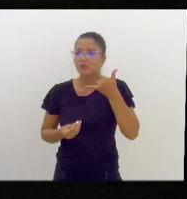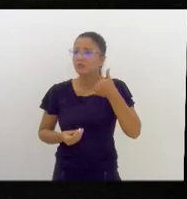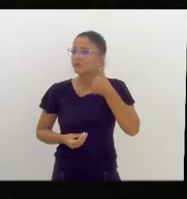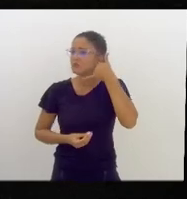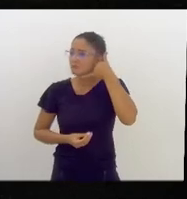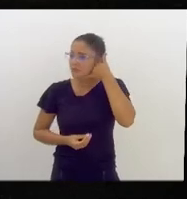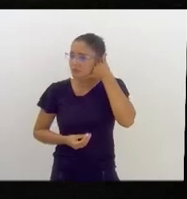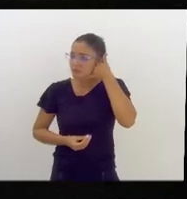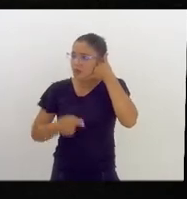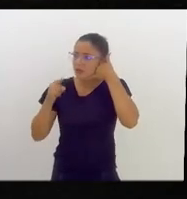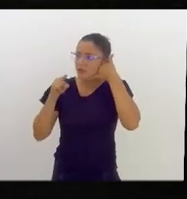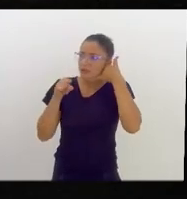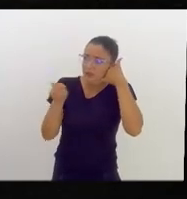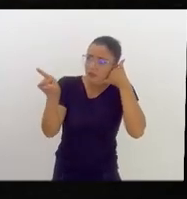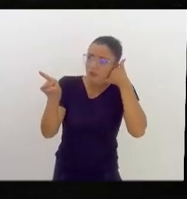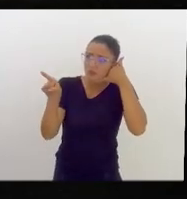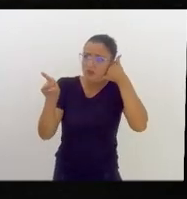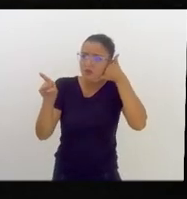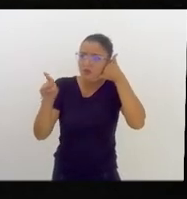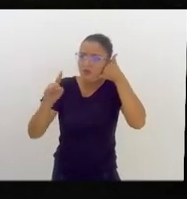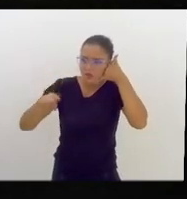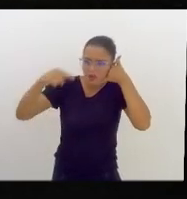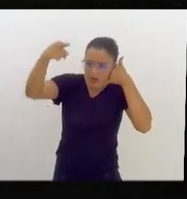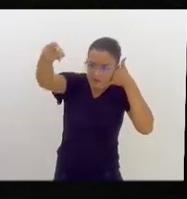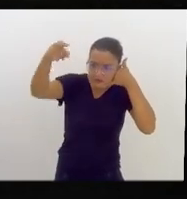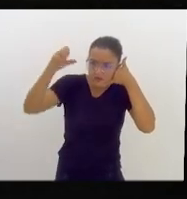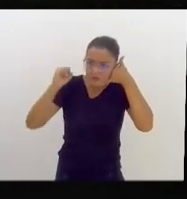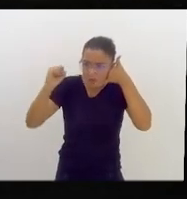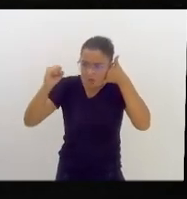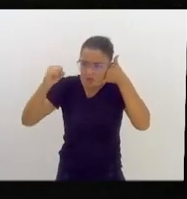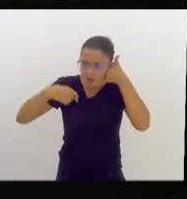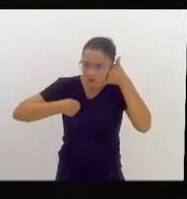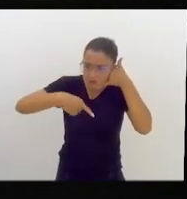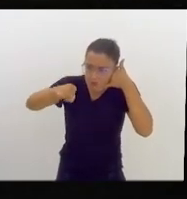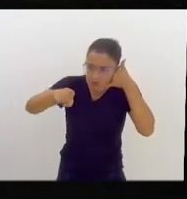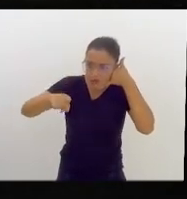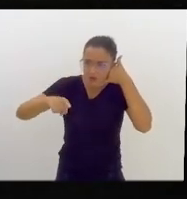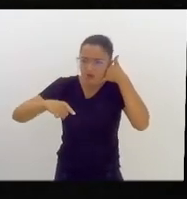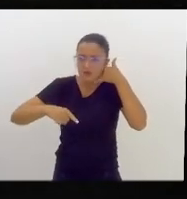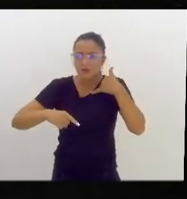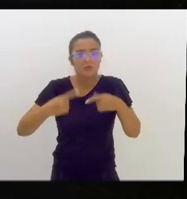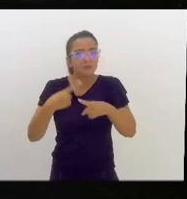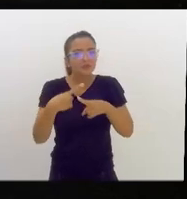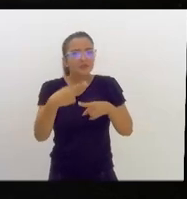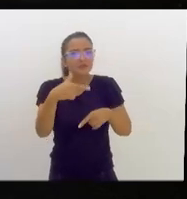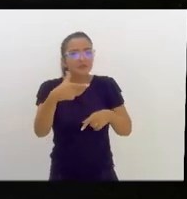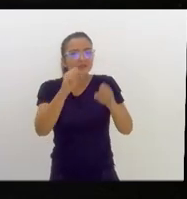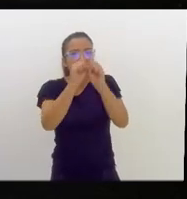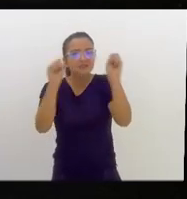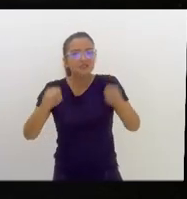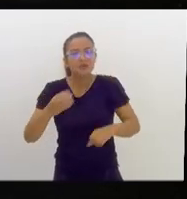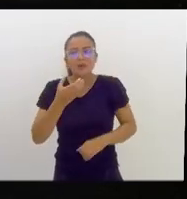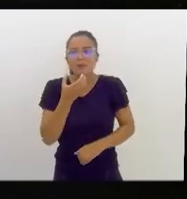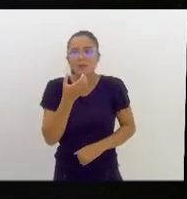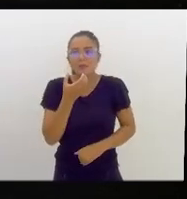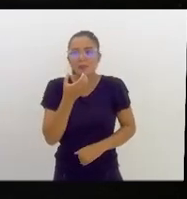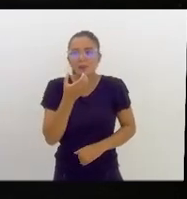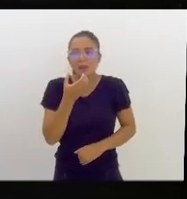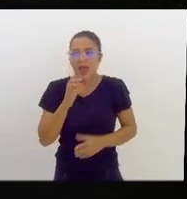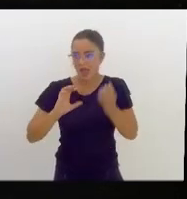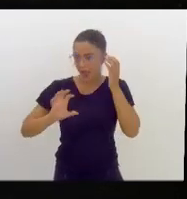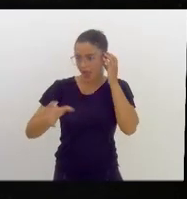perguntar se mais à frente poderia ou não passar, porque não havia um sistema de rádio